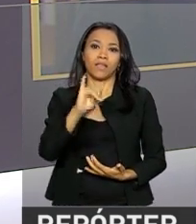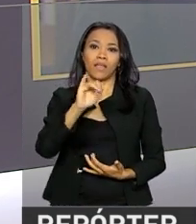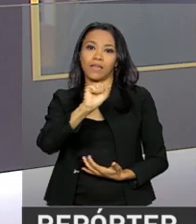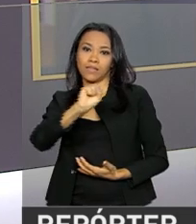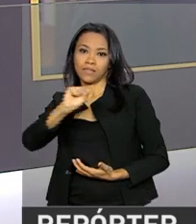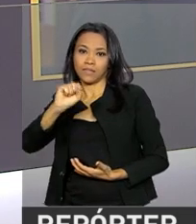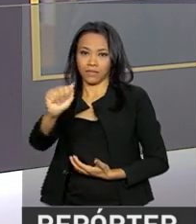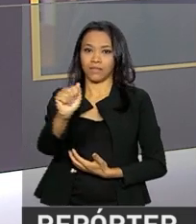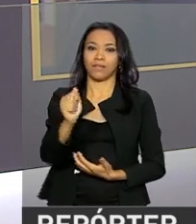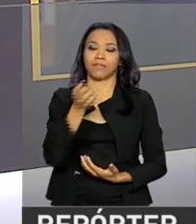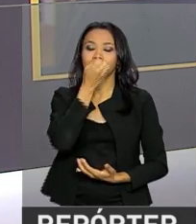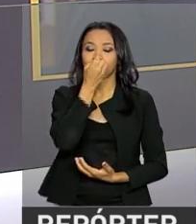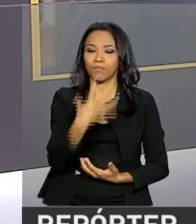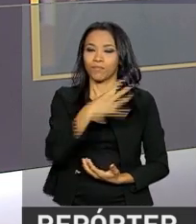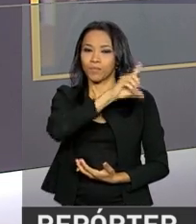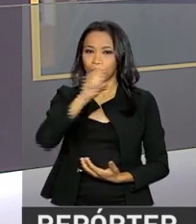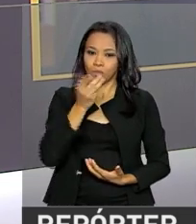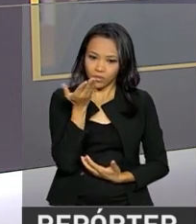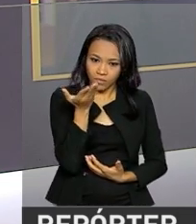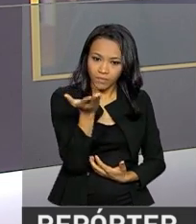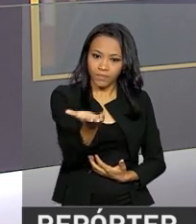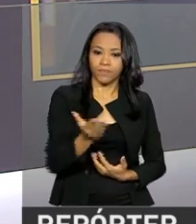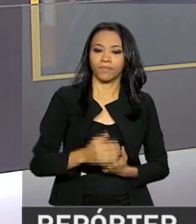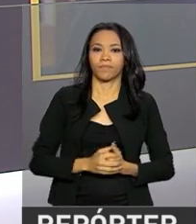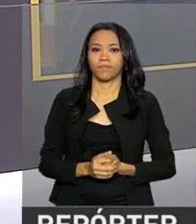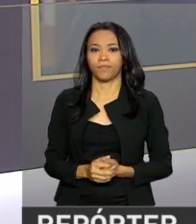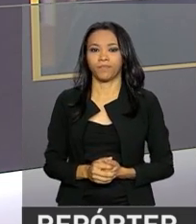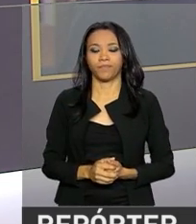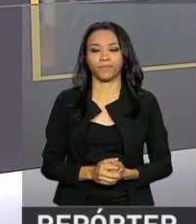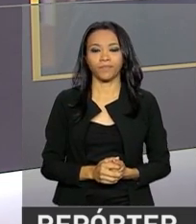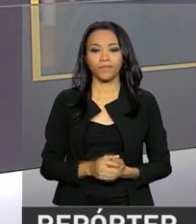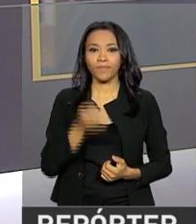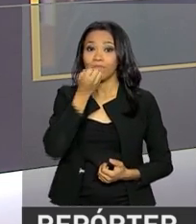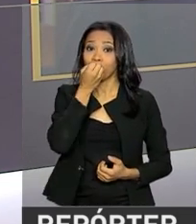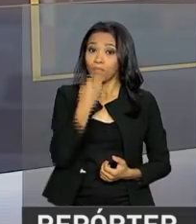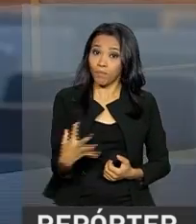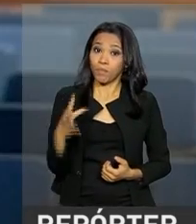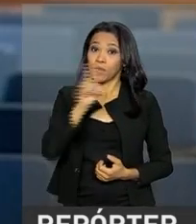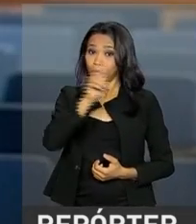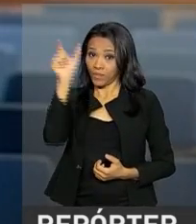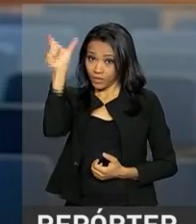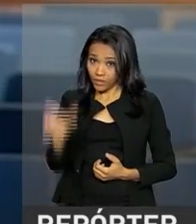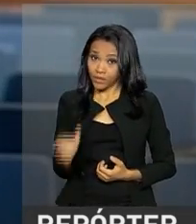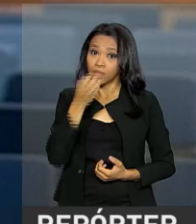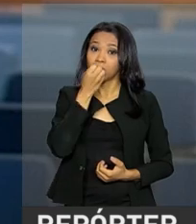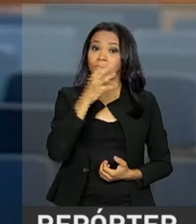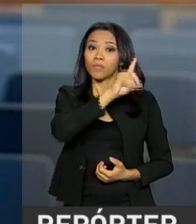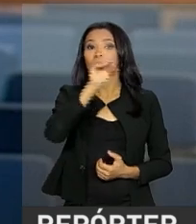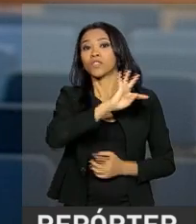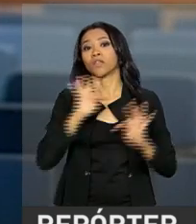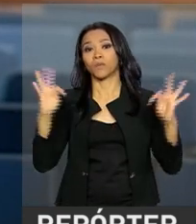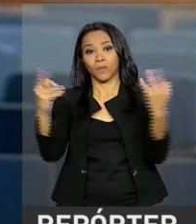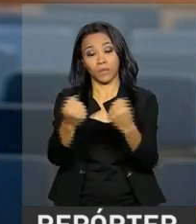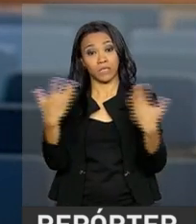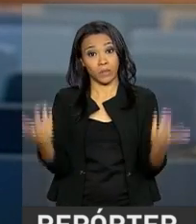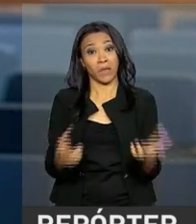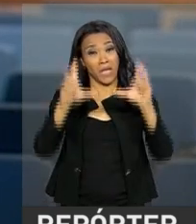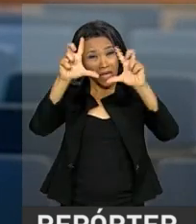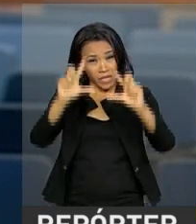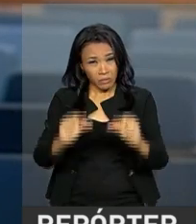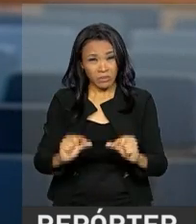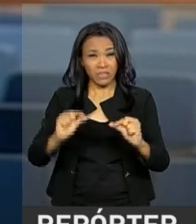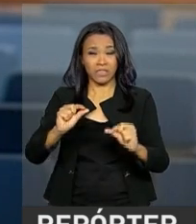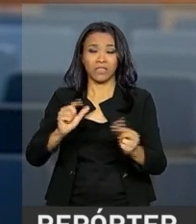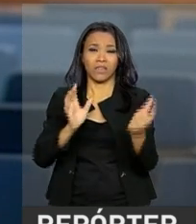pra gente oi Taíssa bom dia para você bom dia Leandro Bom dia a todos além de reduzir a burocracia